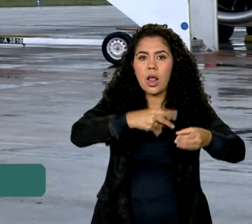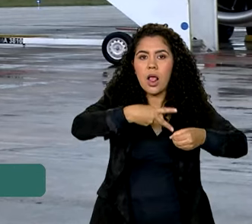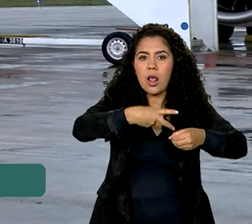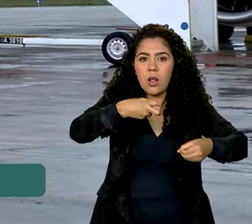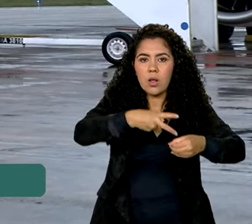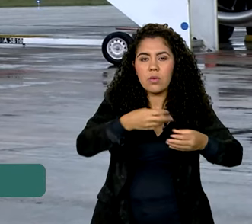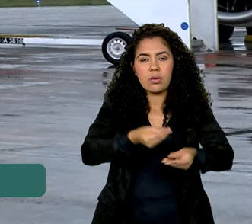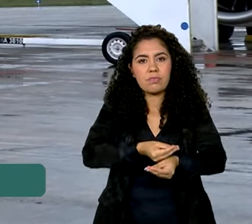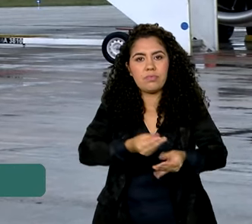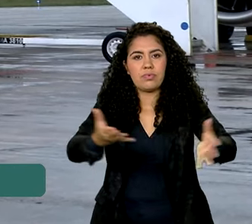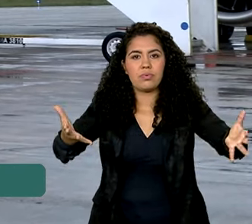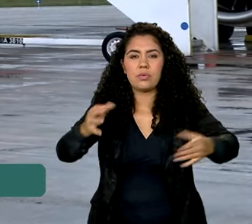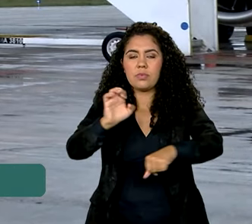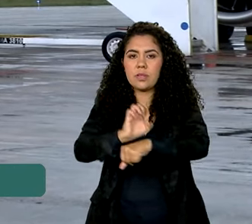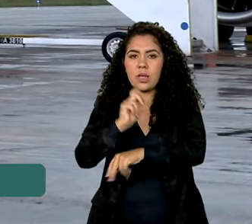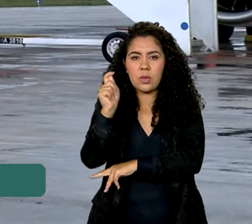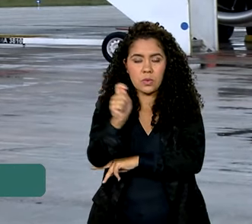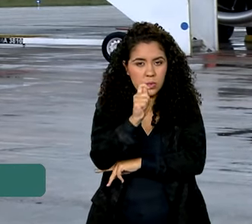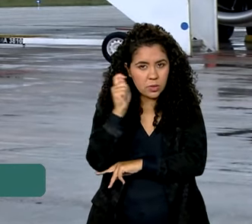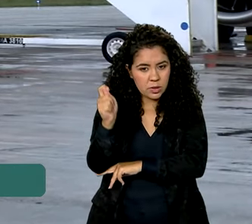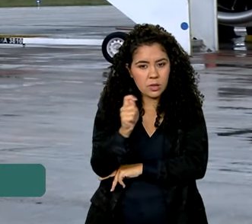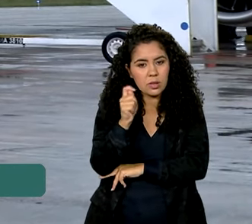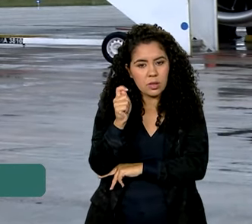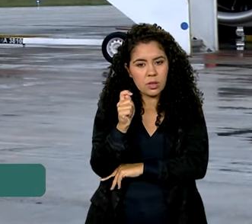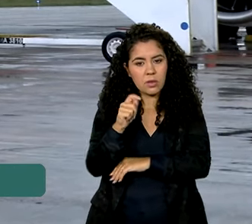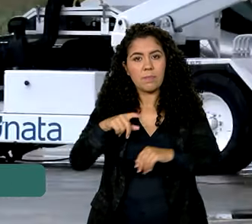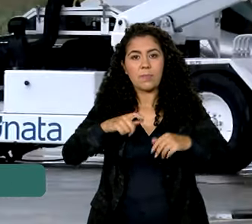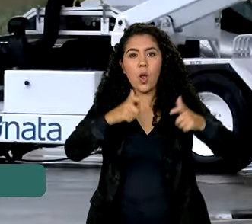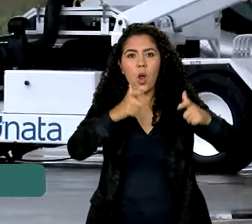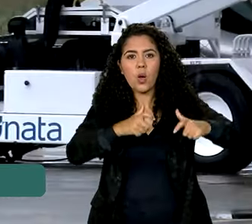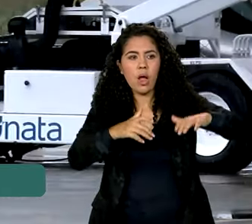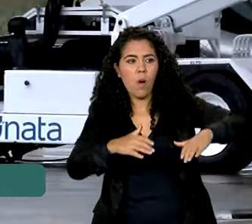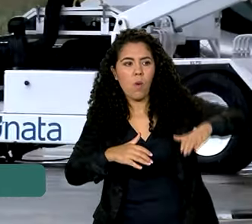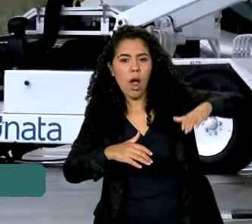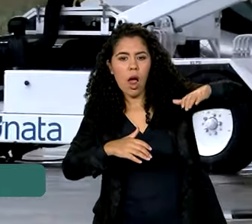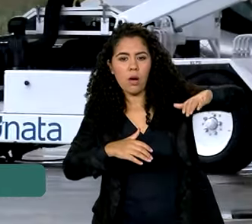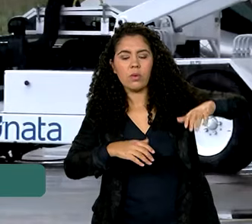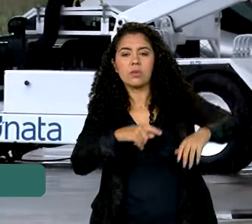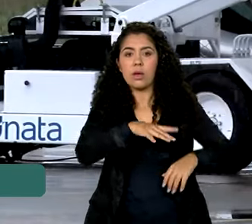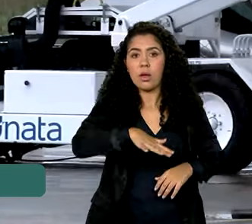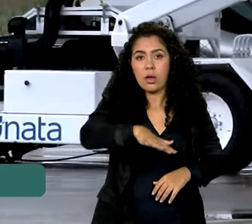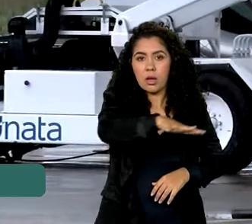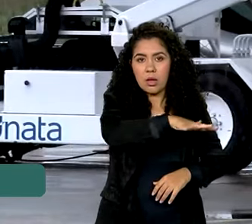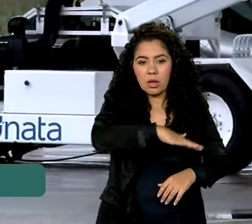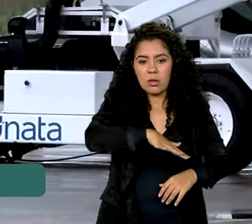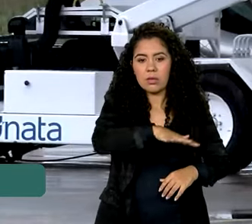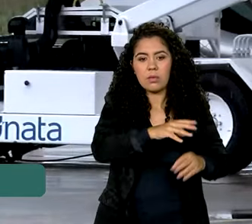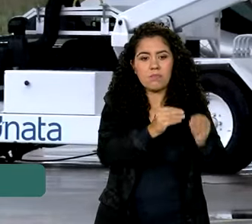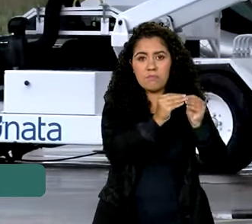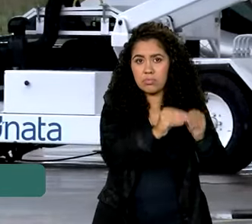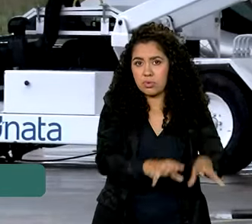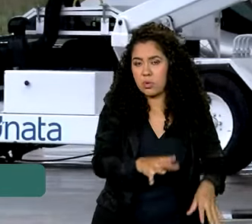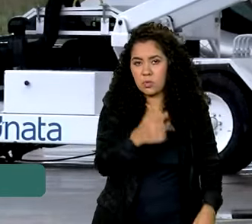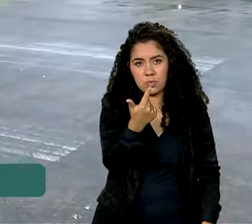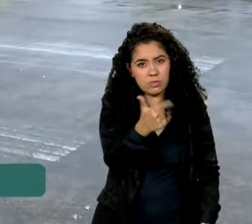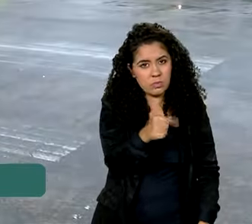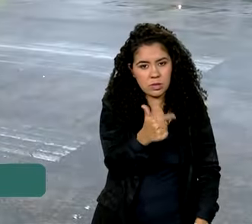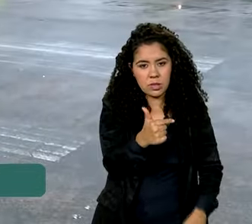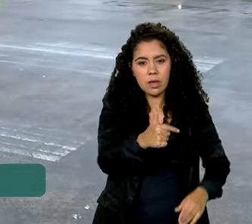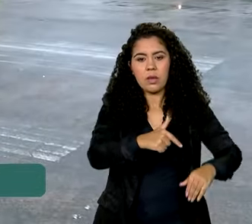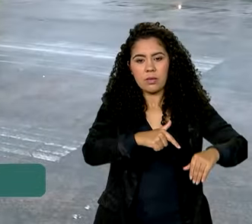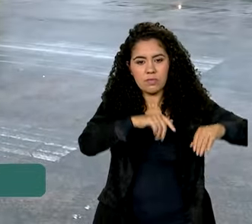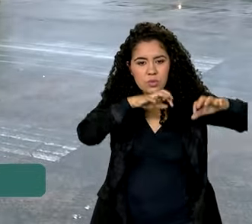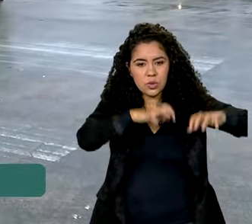território gaúcho. Por estar em um ponto alto da cidade, o complexo industrial não foi afetado pelas enchentes.